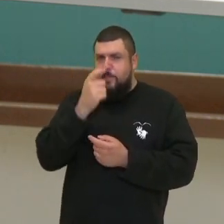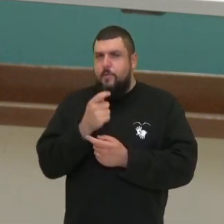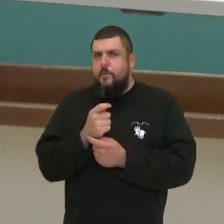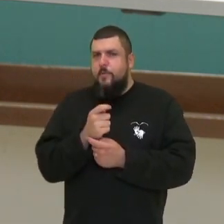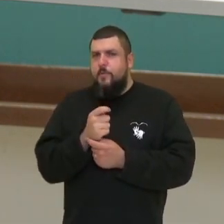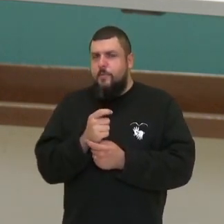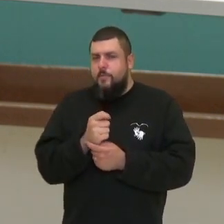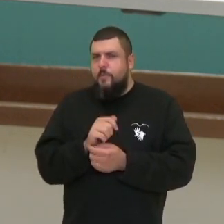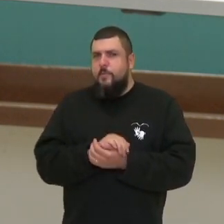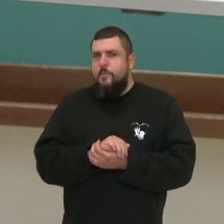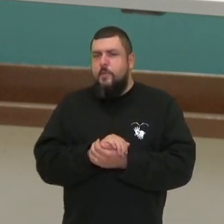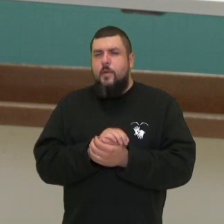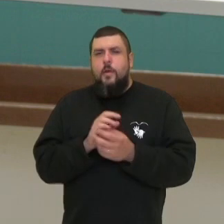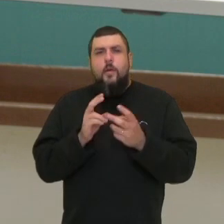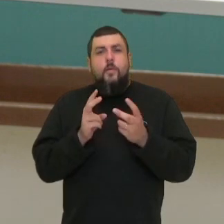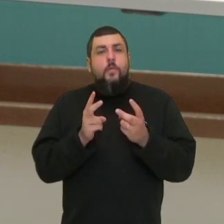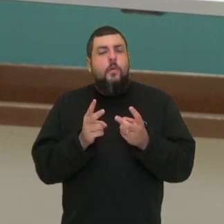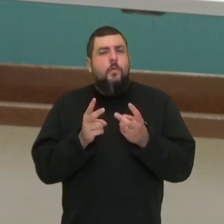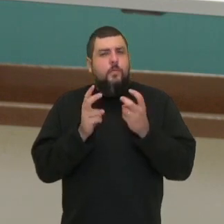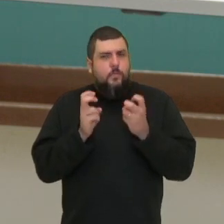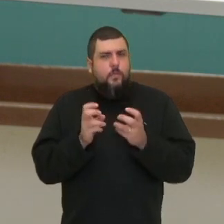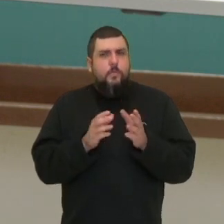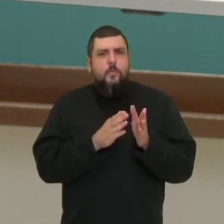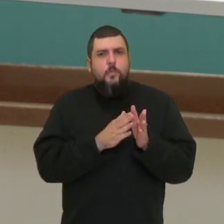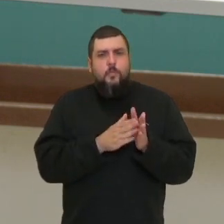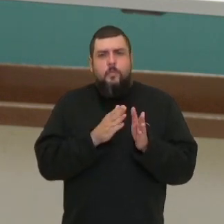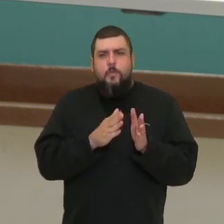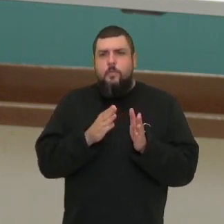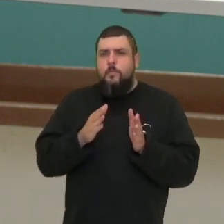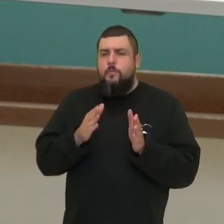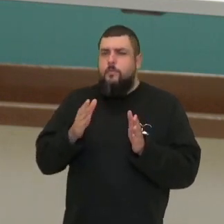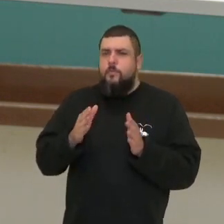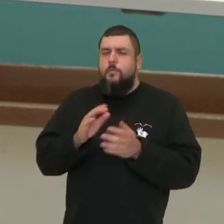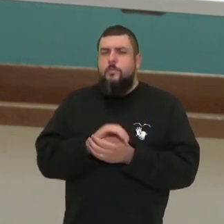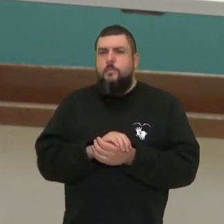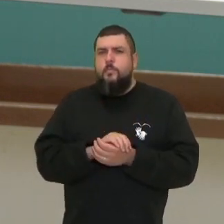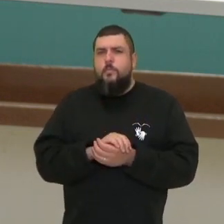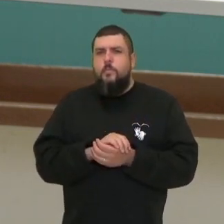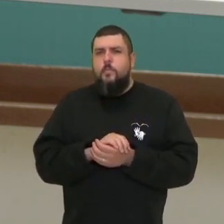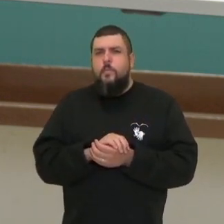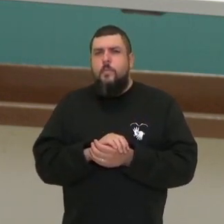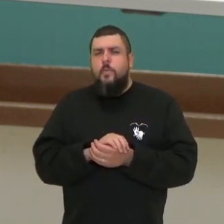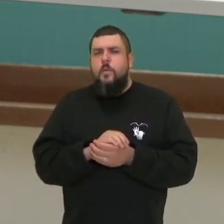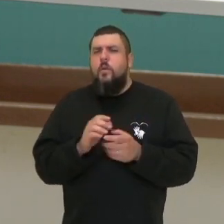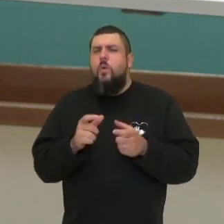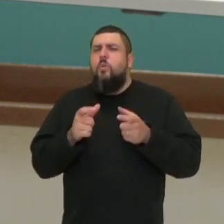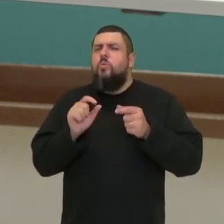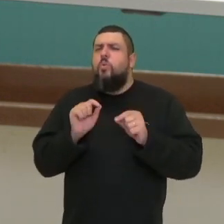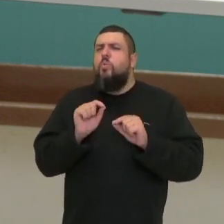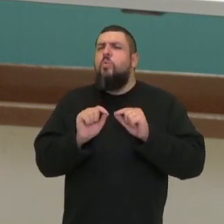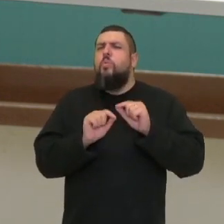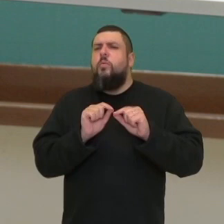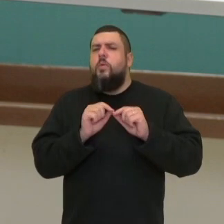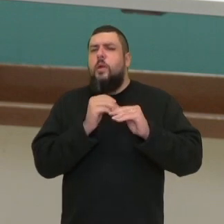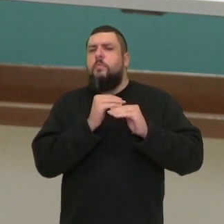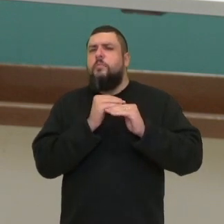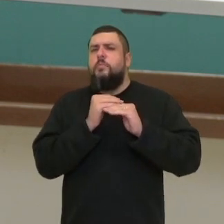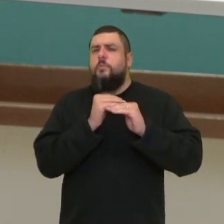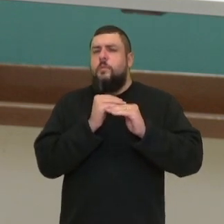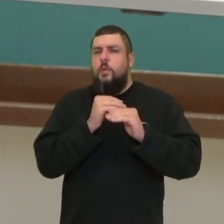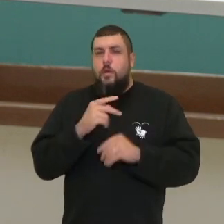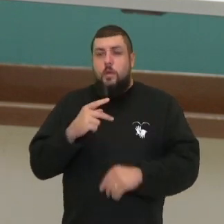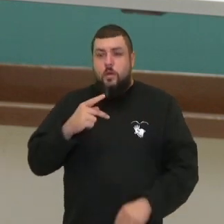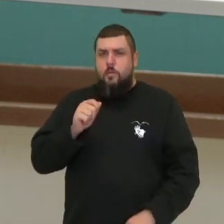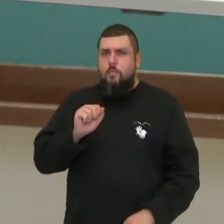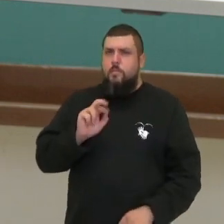comigo, observem a sequência e pense, poxa, cadê o padrão aqui? A dos números pares era fácil,